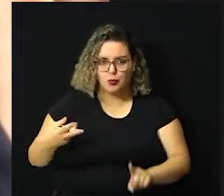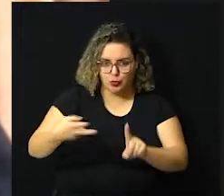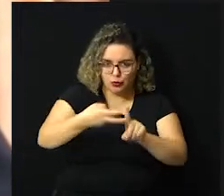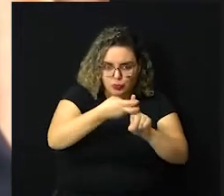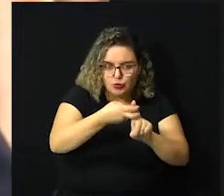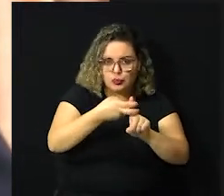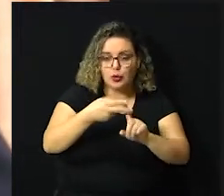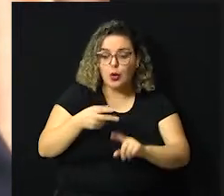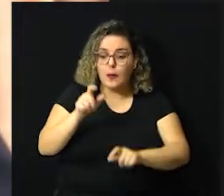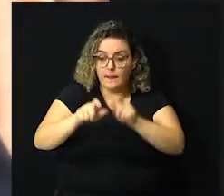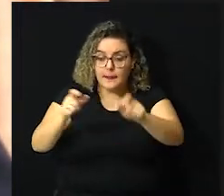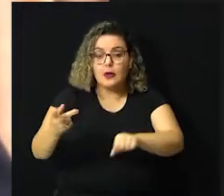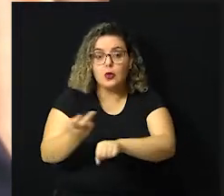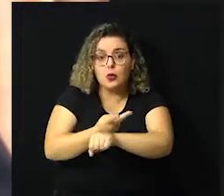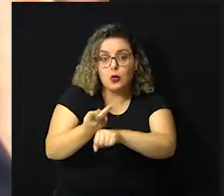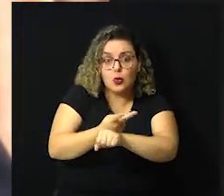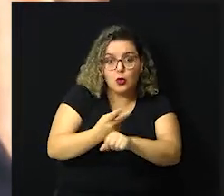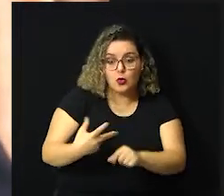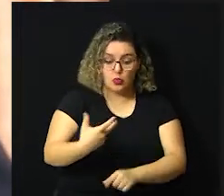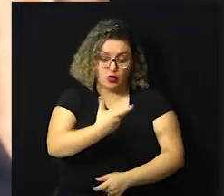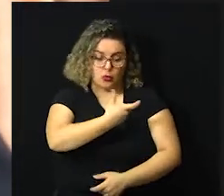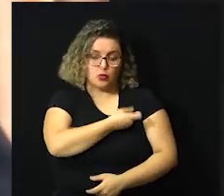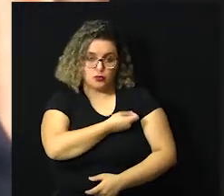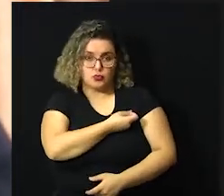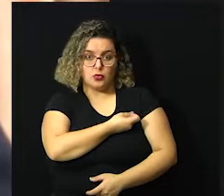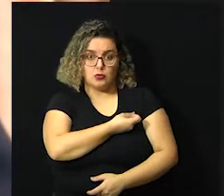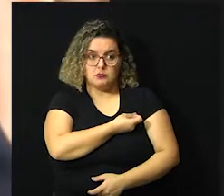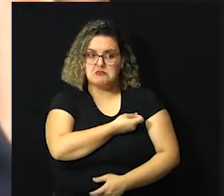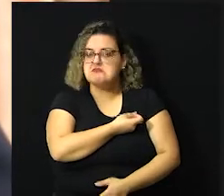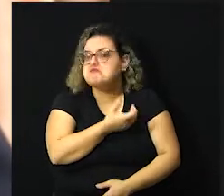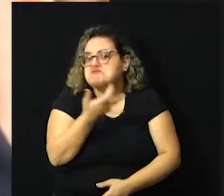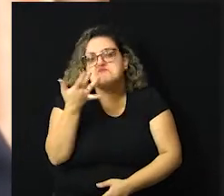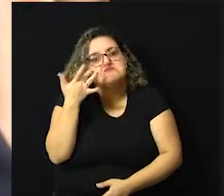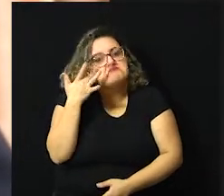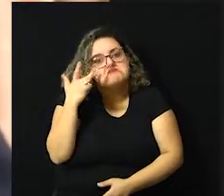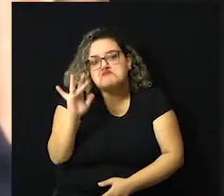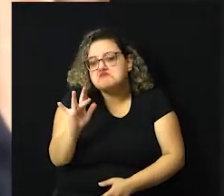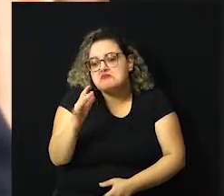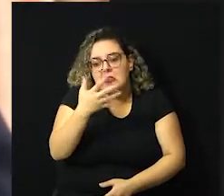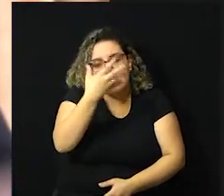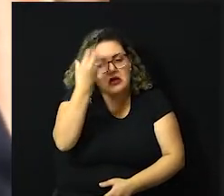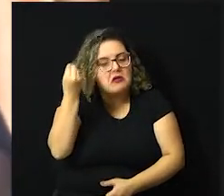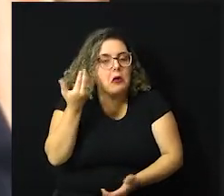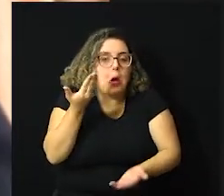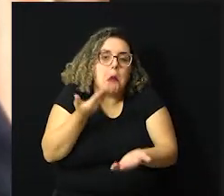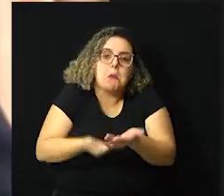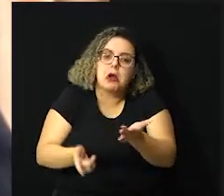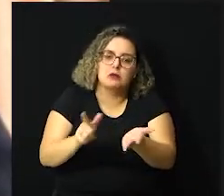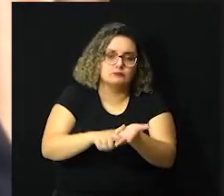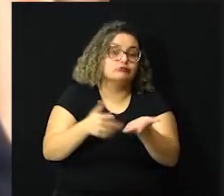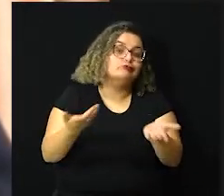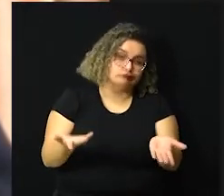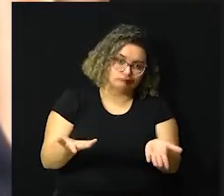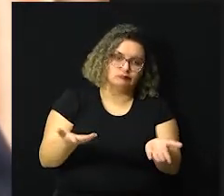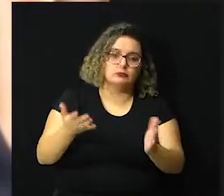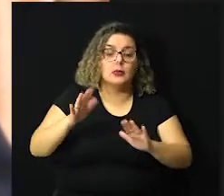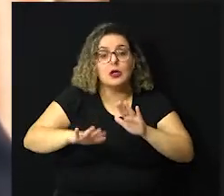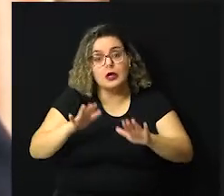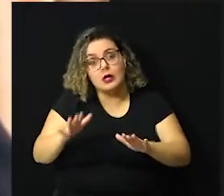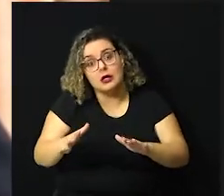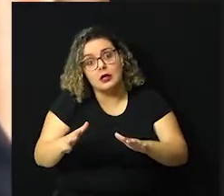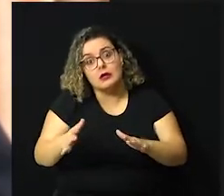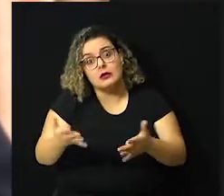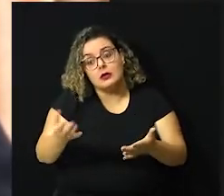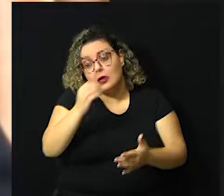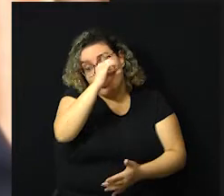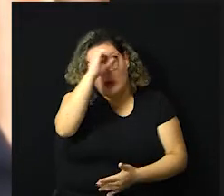pessoas procurando para tomar dose de reforço da vacina por não terem esse acompanhamento. Muitas vezes isso passa de forma inofensiva, porque